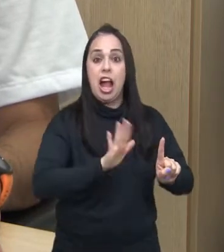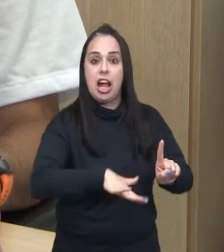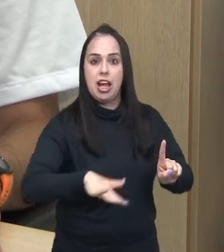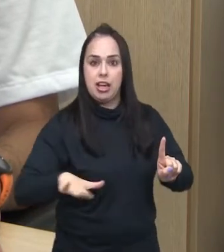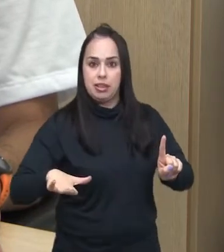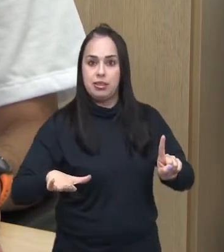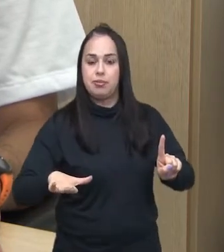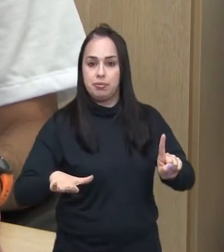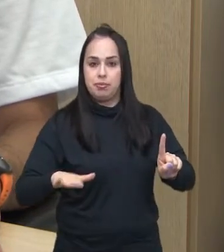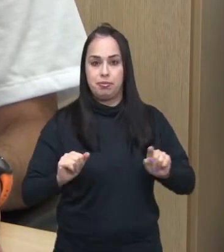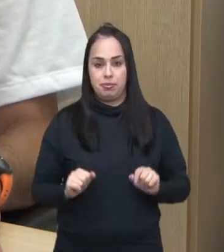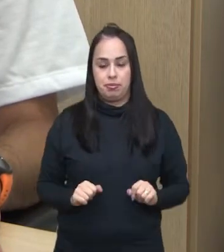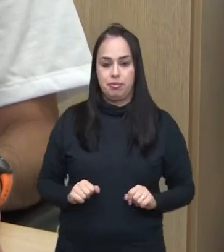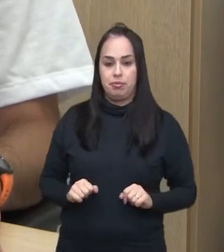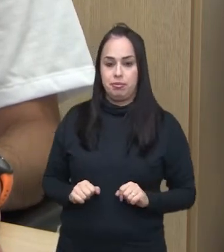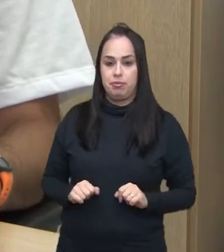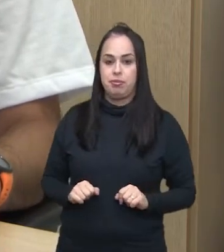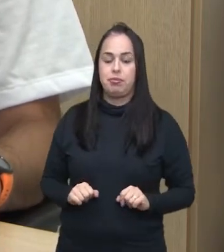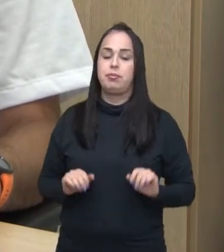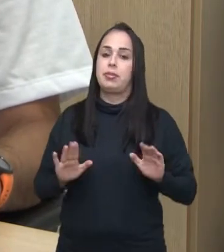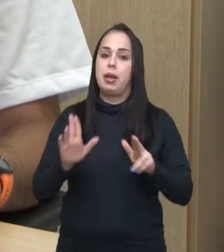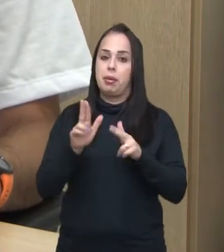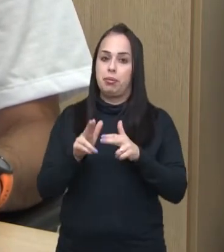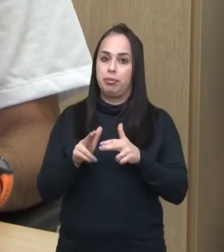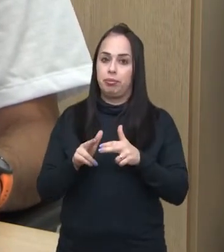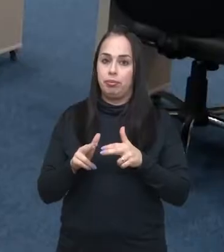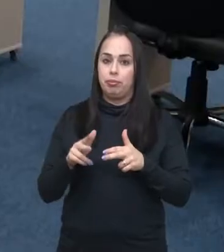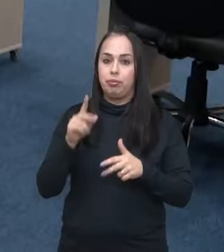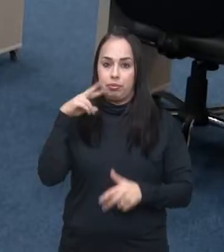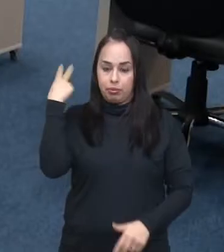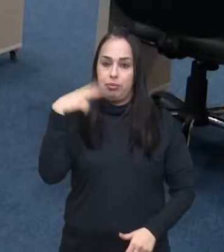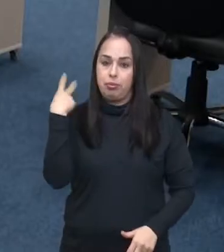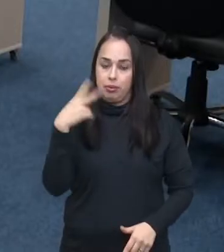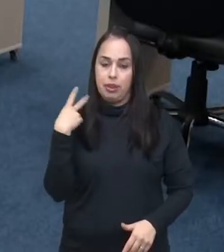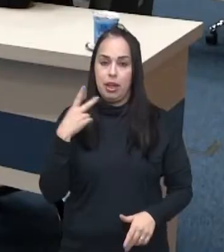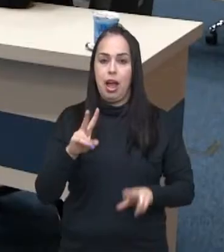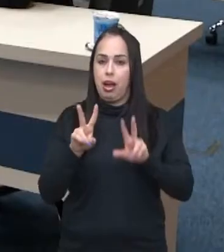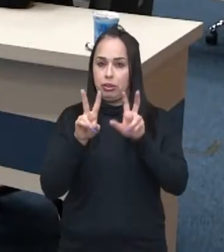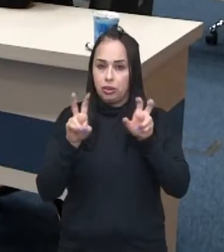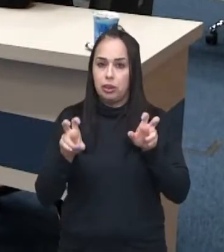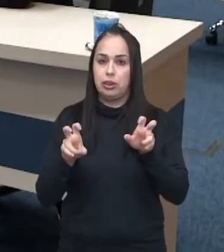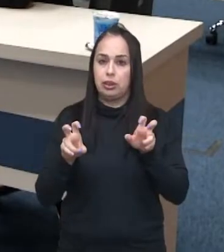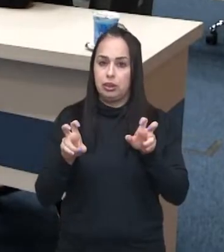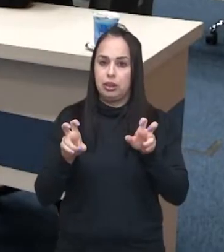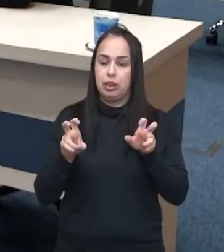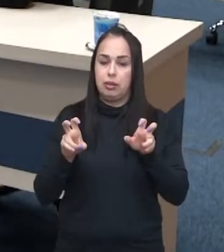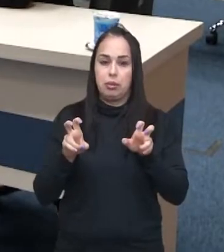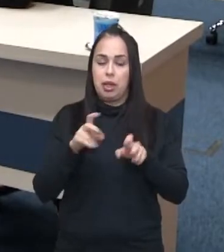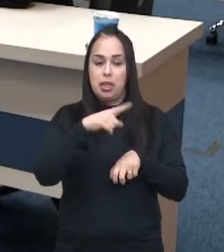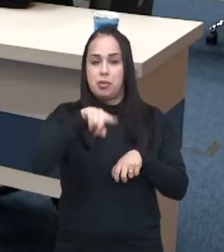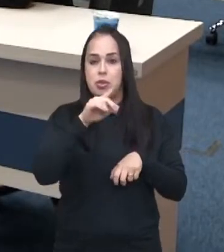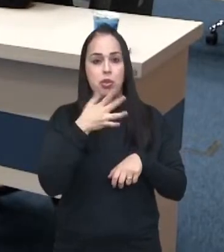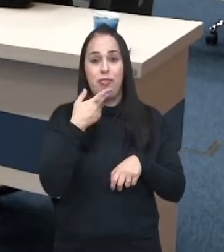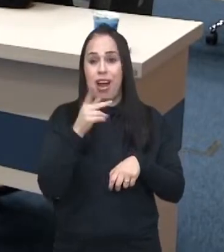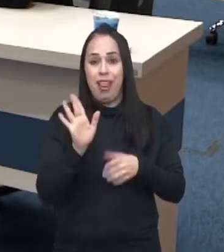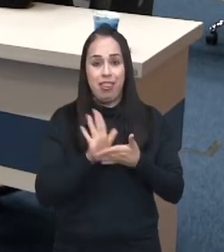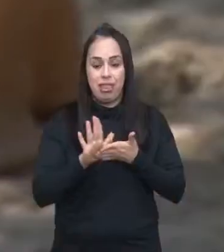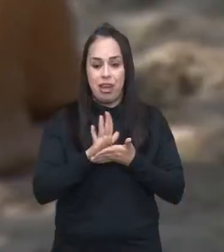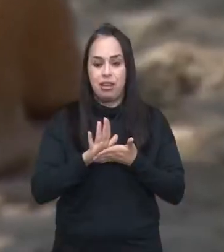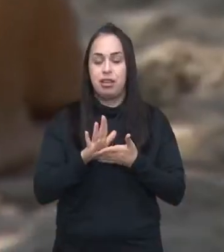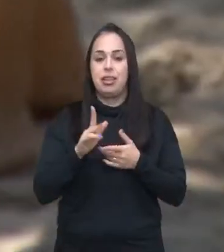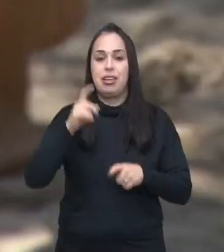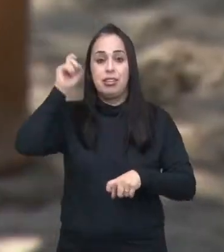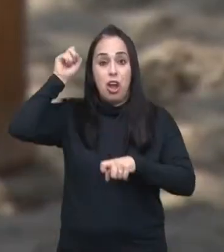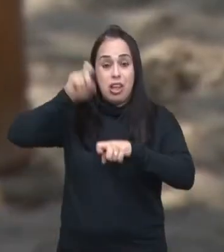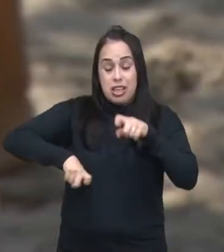criança da sua moradia, caso a família não acredite. Para os vereadores, apesar de ainda ser um tema considerado tabu,